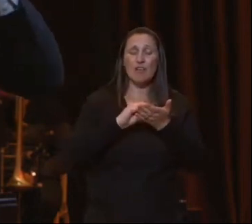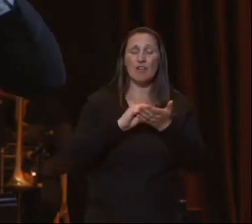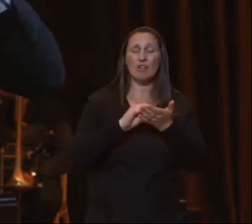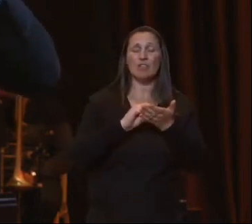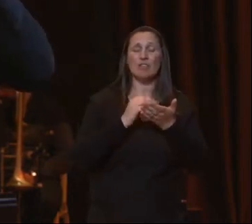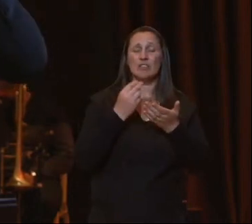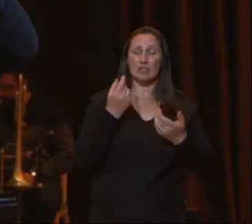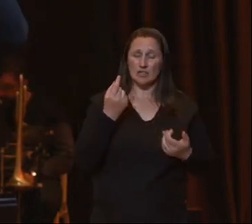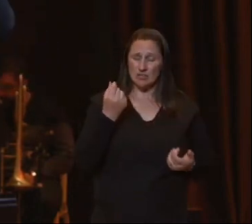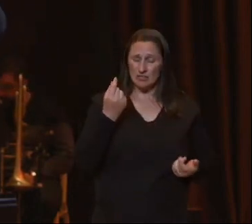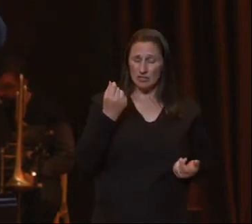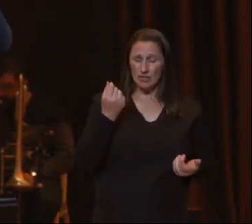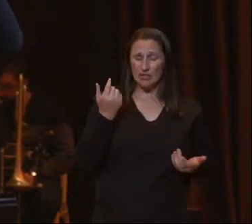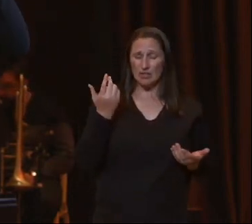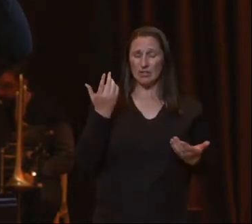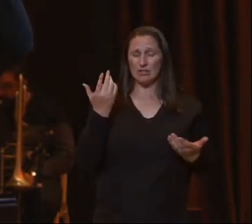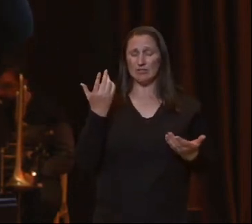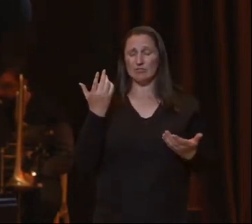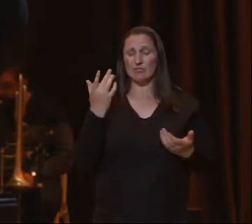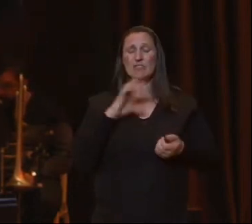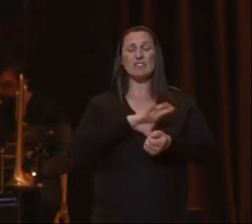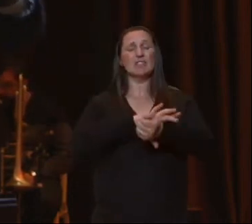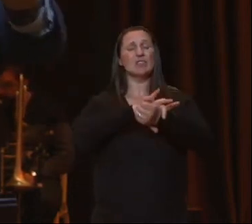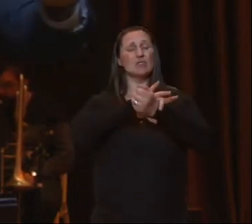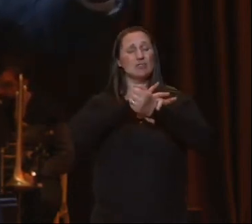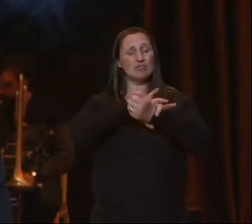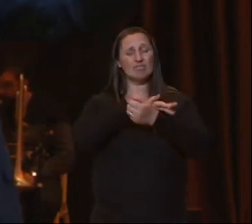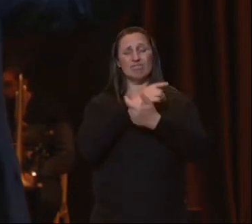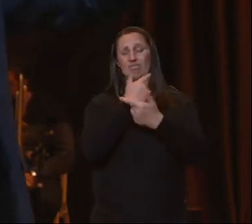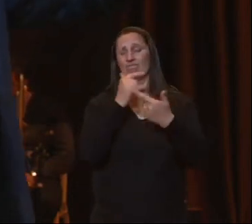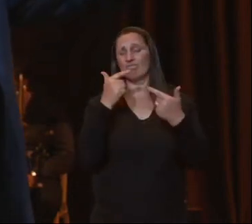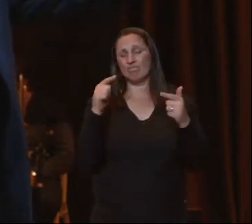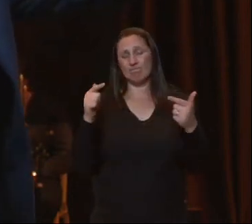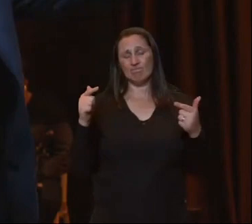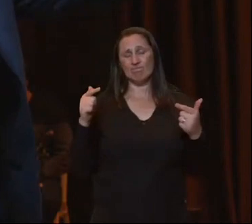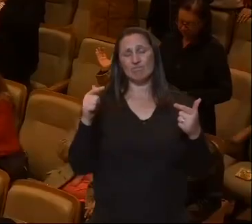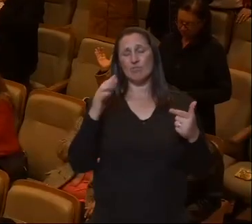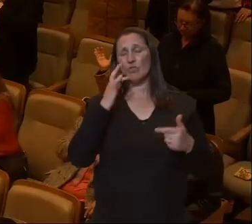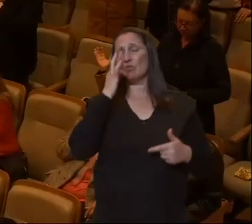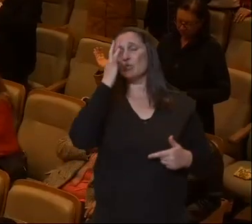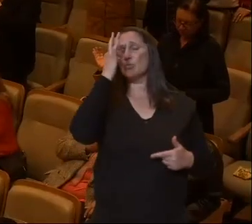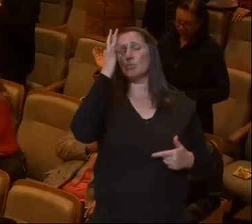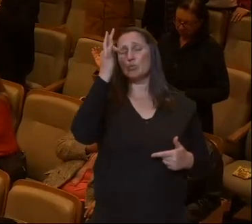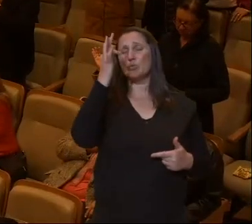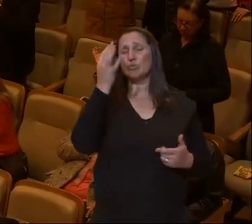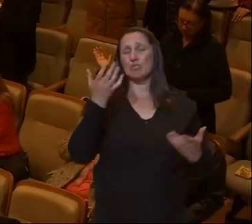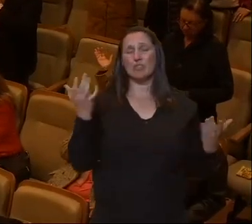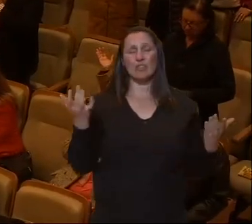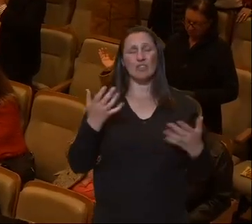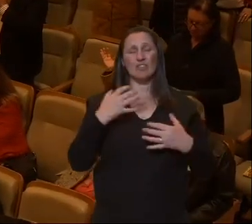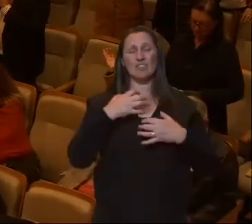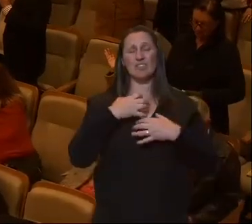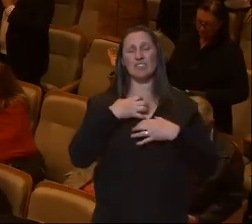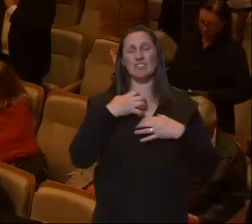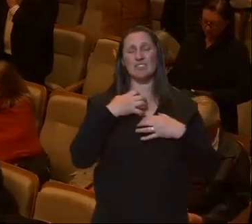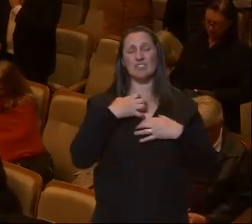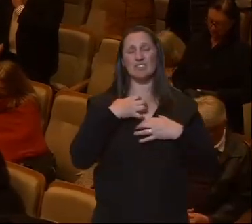recursos, seja a insegurança que envolve o futuro, que agora eles sintam